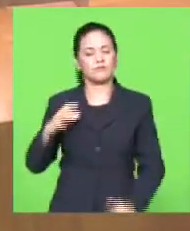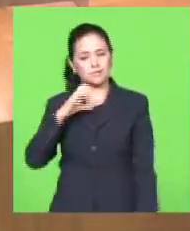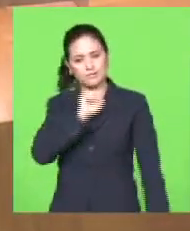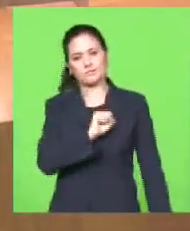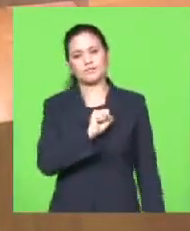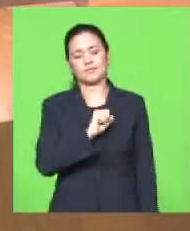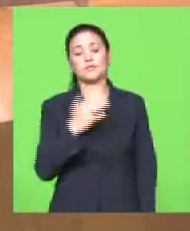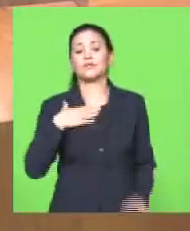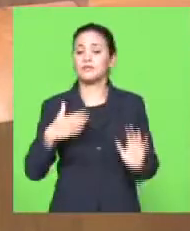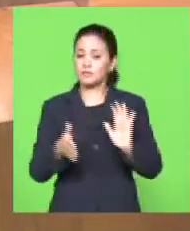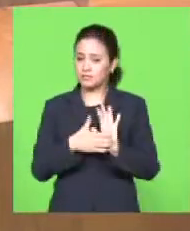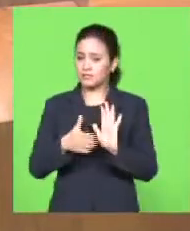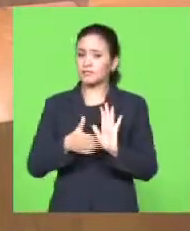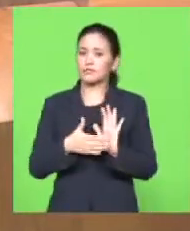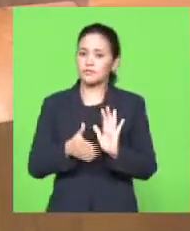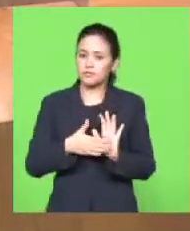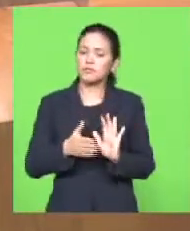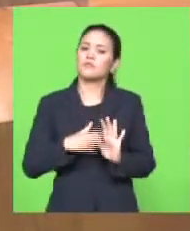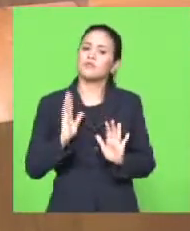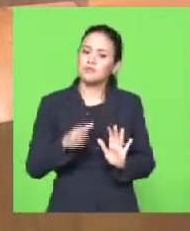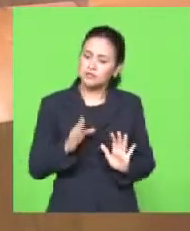emendas parlamentares da nossa autoria,